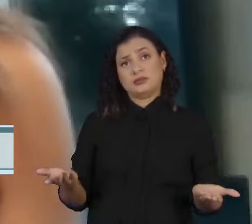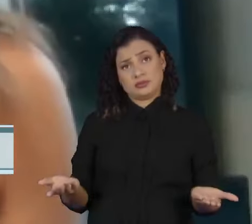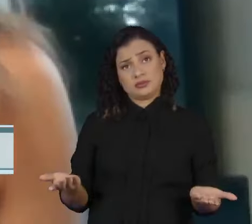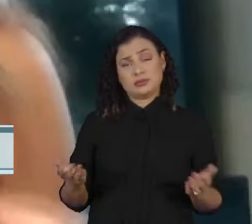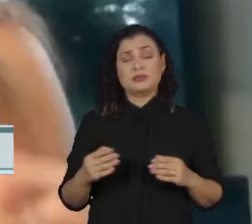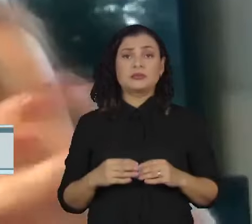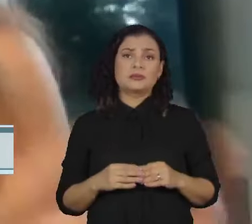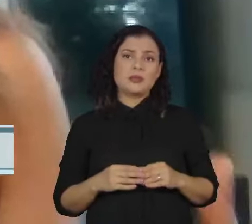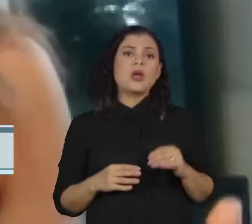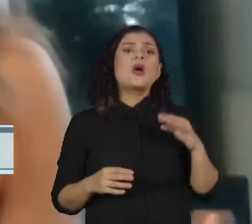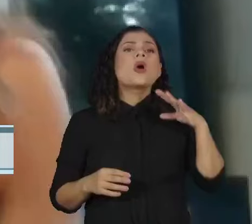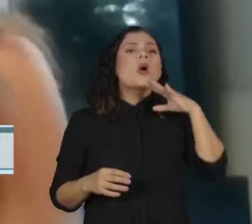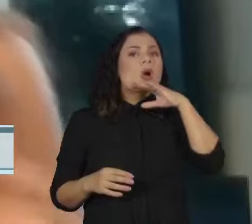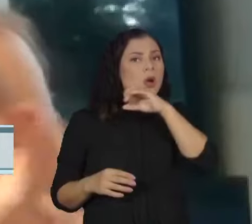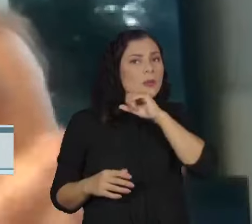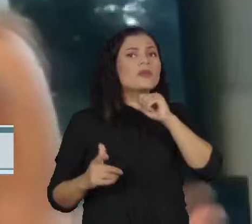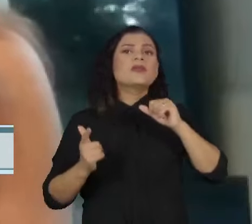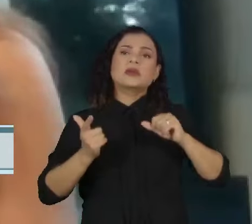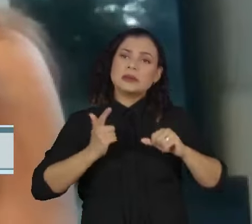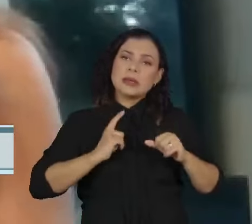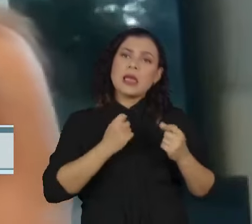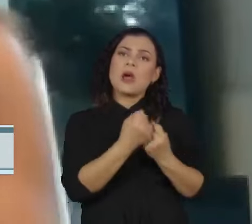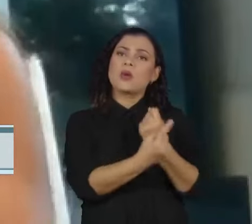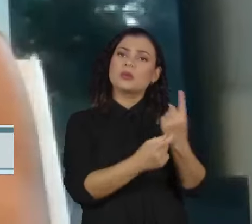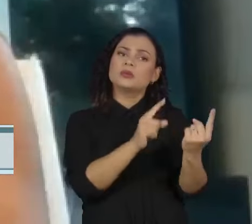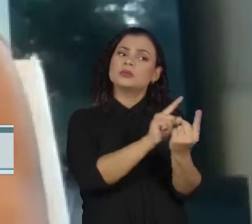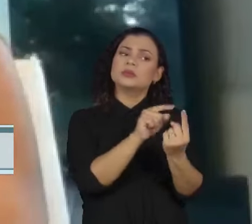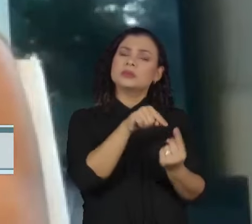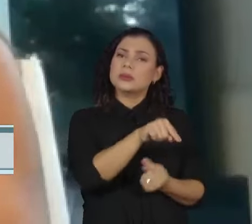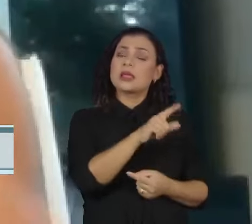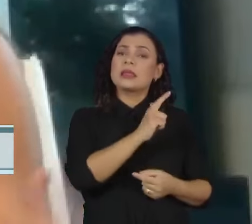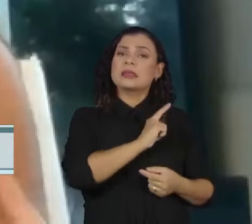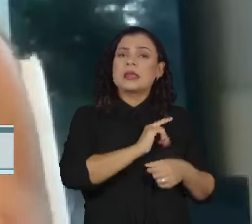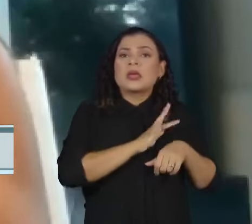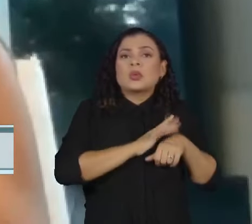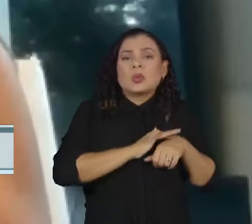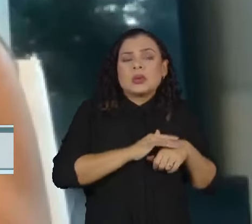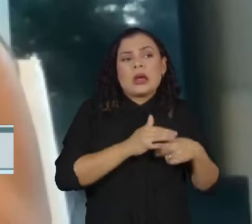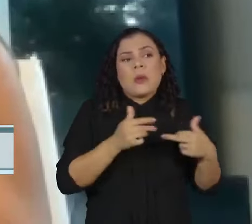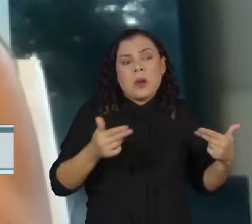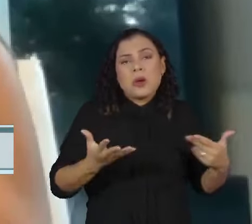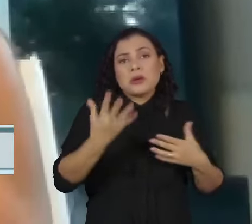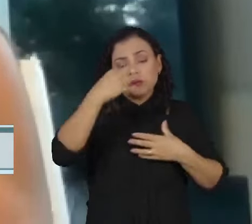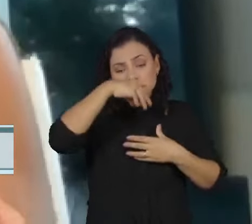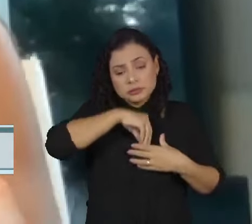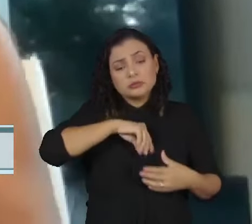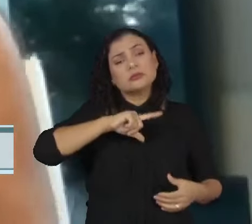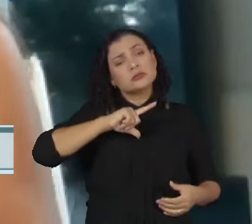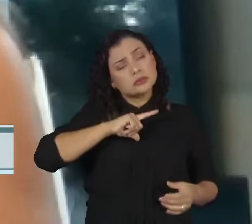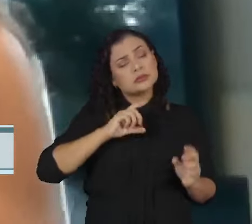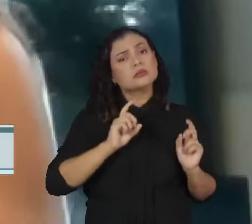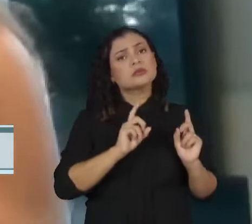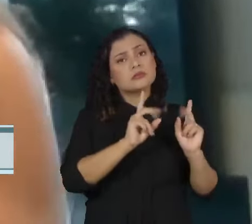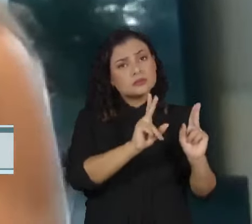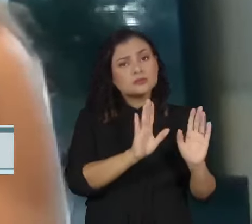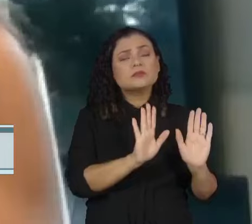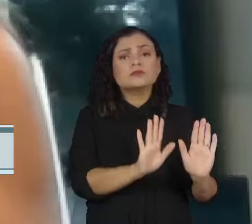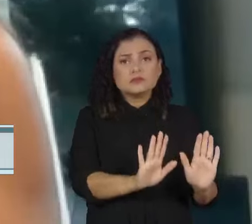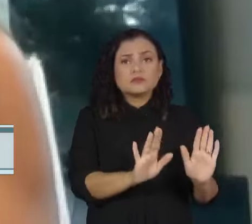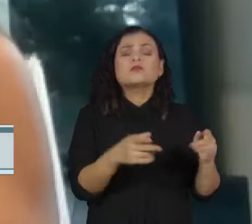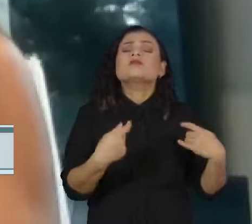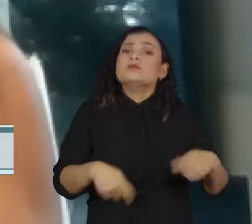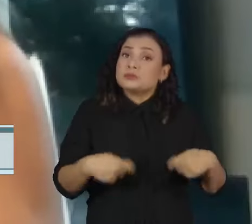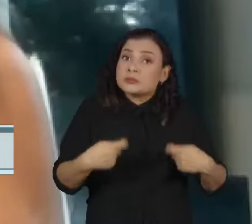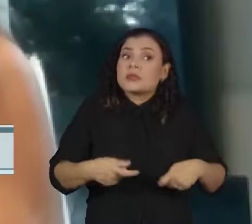Lógico que tem pacientes por alguma doença de base, alguma causa orgânica que tem ali por trás, que possa ter